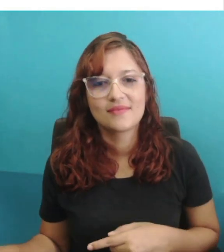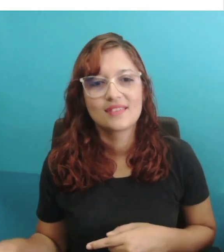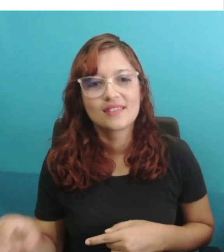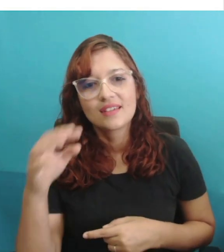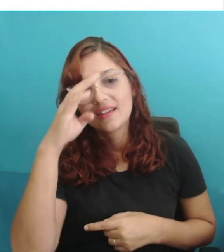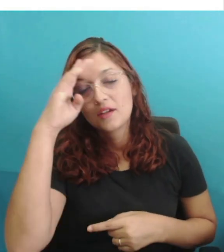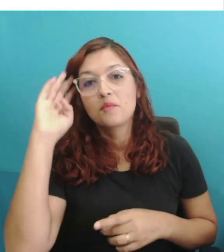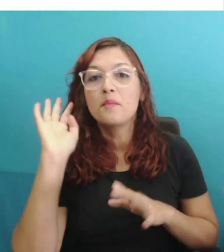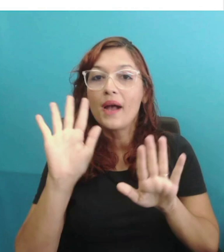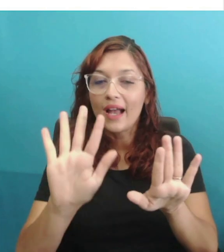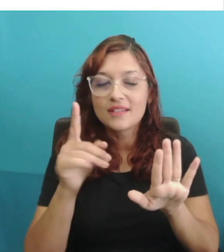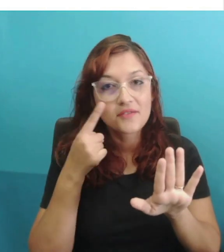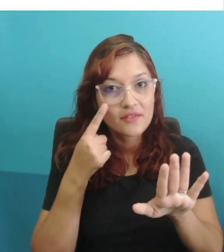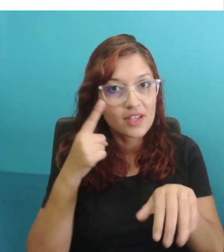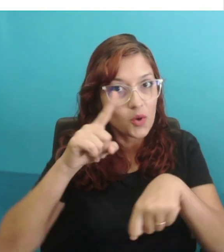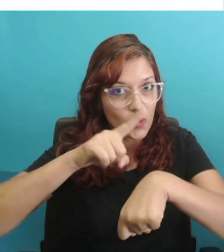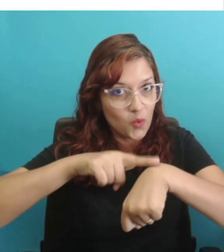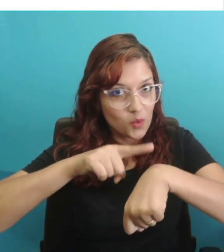Viu?